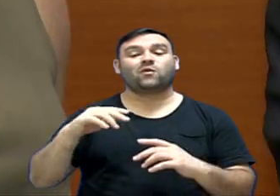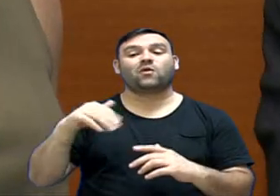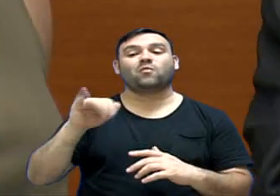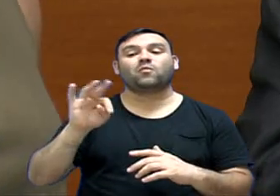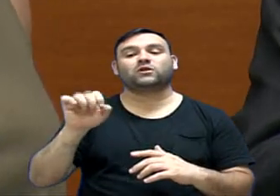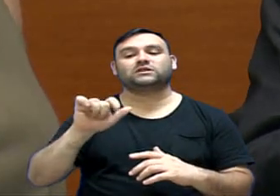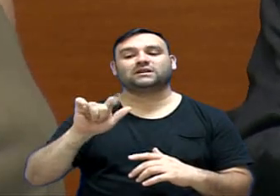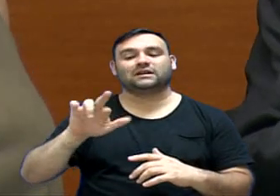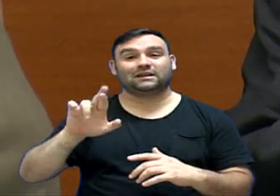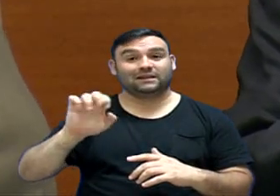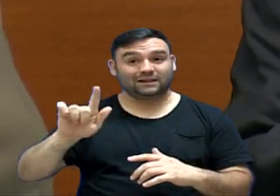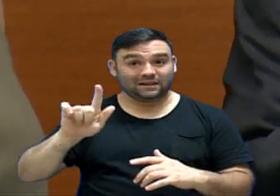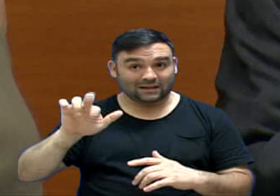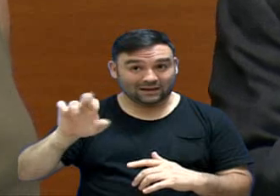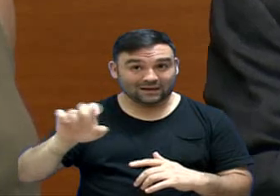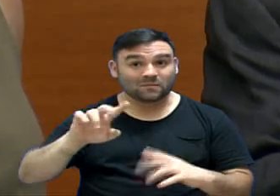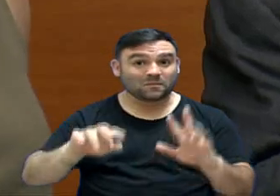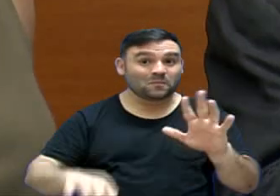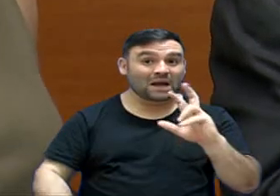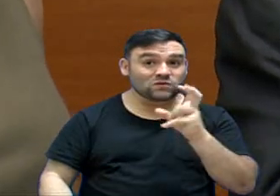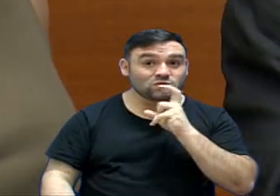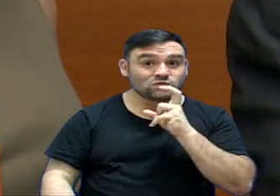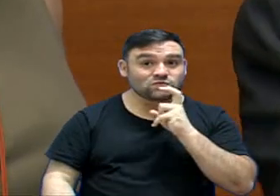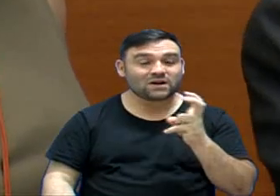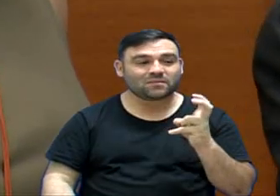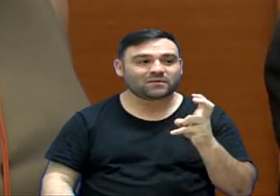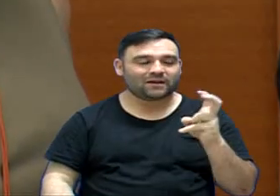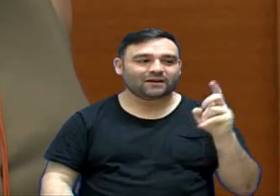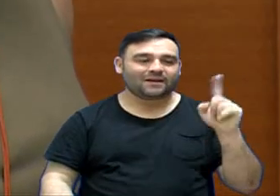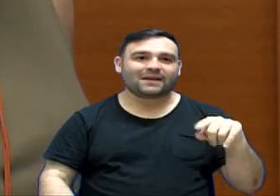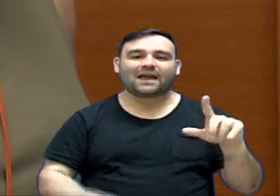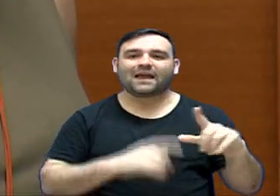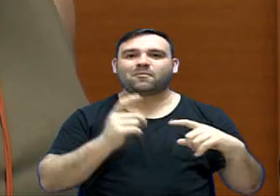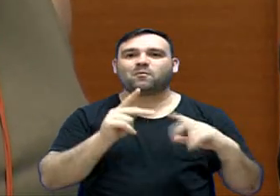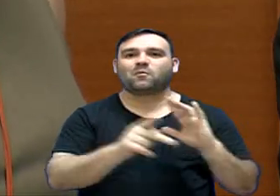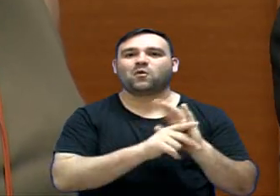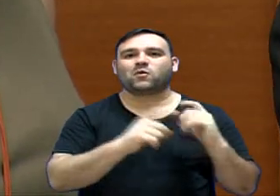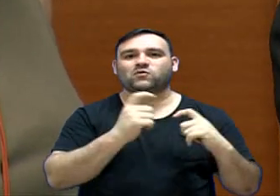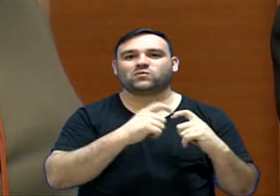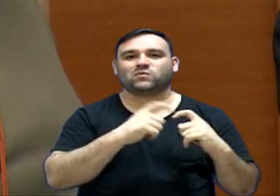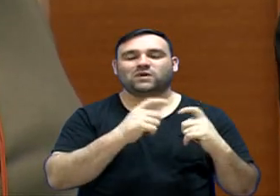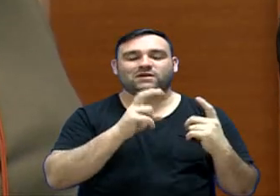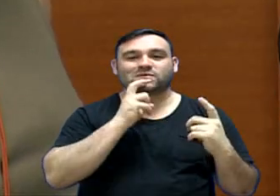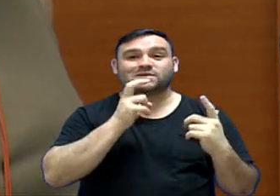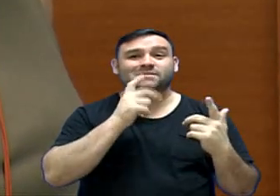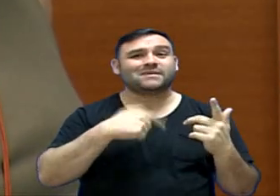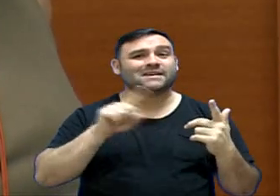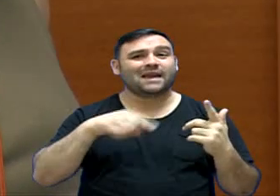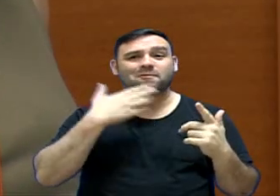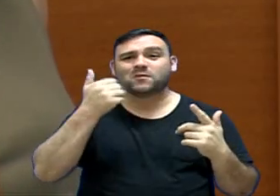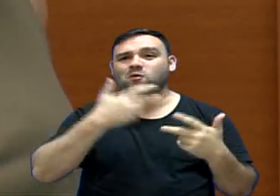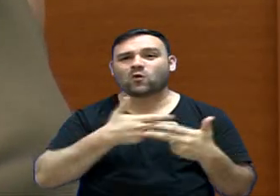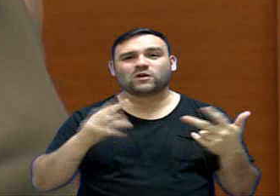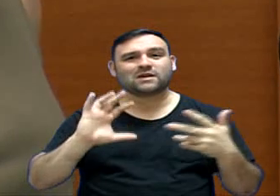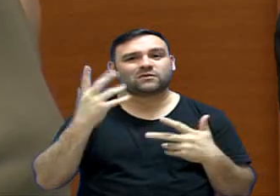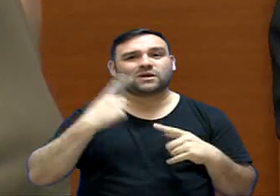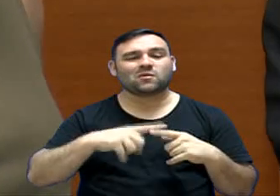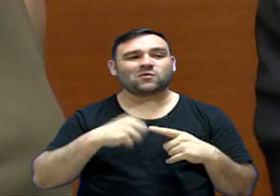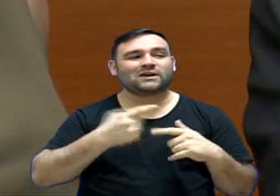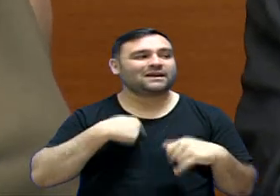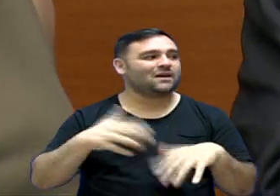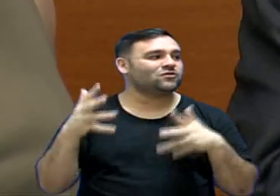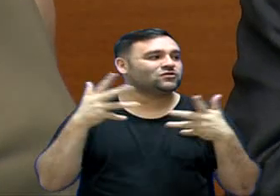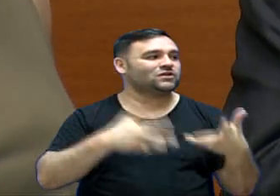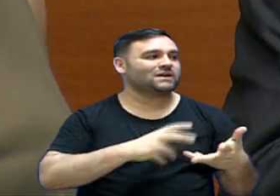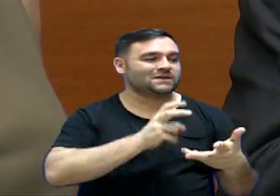São Paulo é na Monte Alegre, mas a PUC Sorocaba, a PUC, o campus de medicina era de Sorocaba. E eu acho que foi a melhor coisa da minha vida, né? Eu caí aqui de